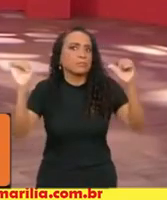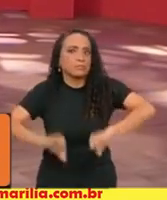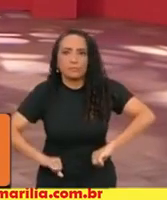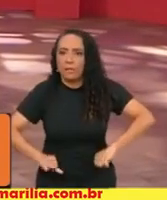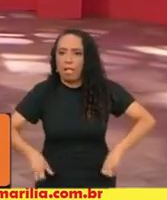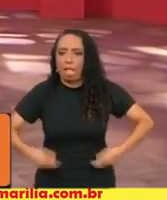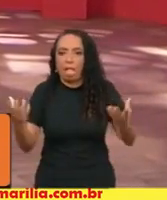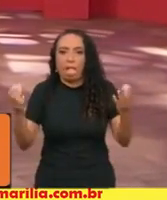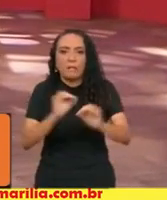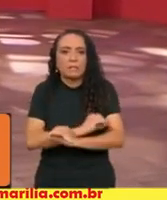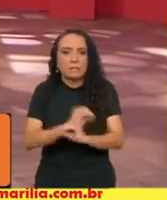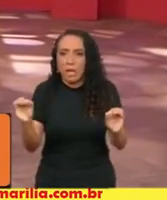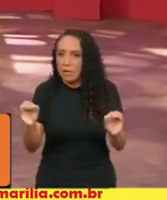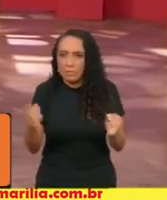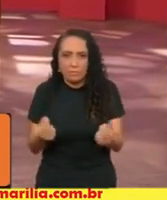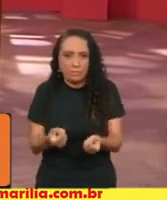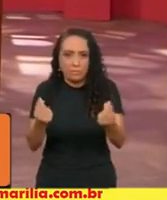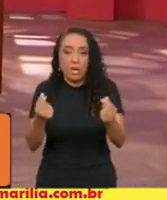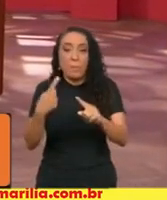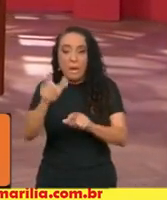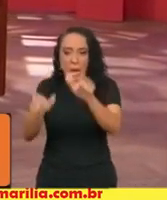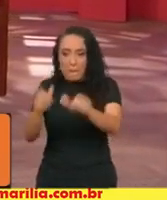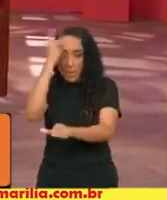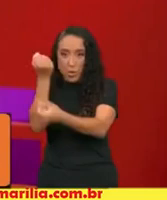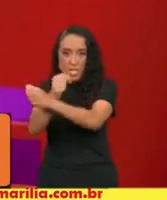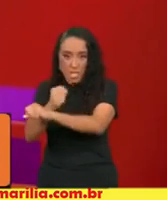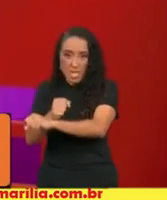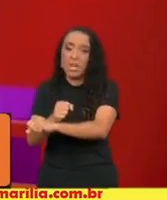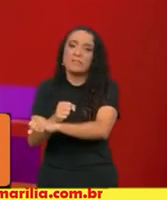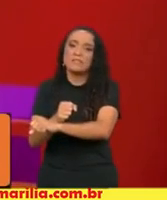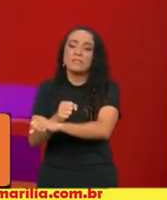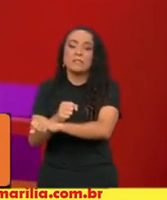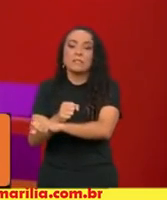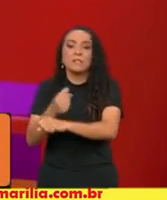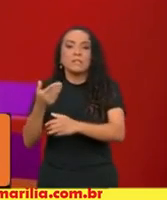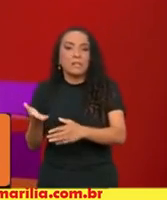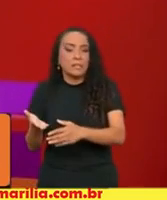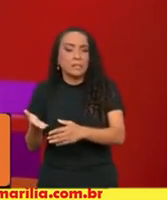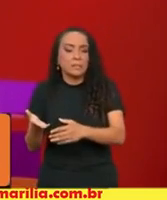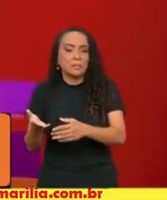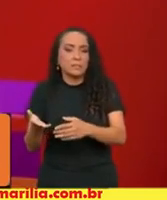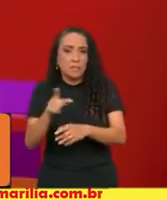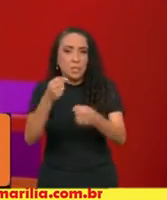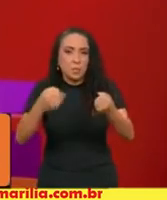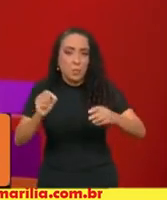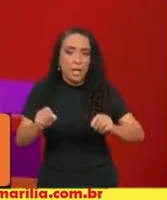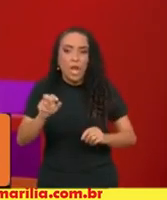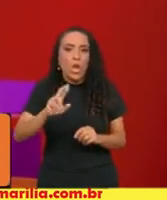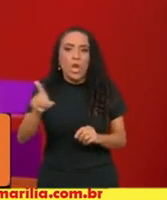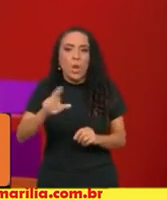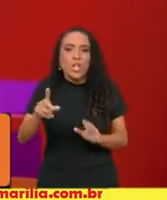temor. Porque o escravizado, e você diz isso corretamente, né, Mori? Ele não é